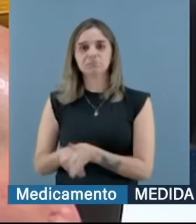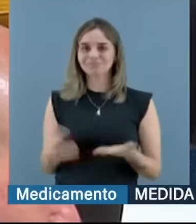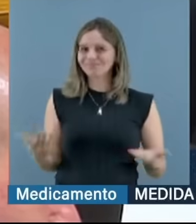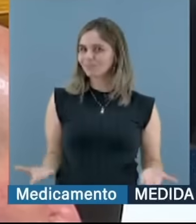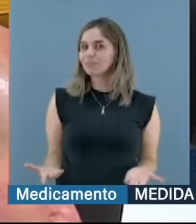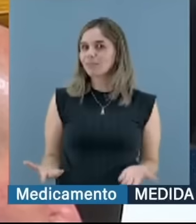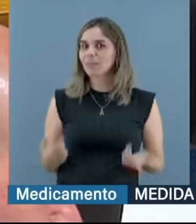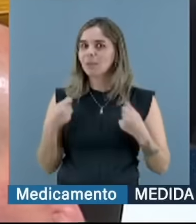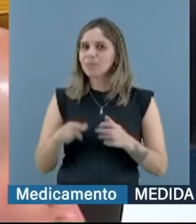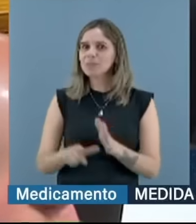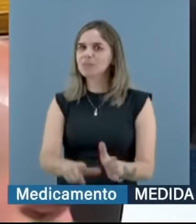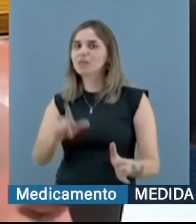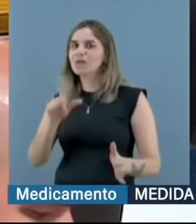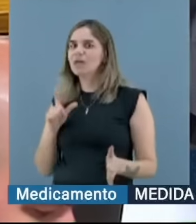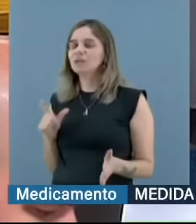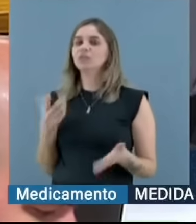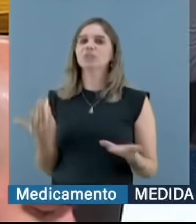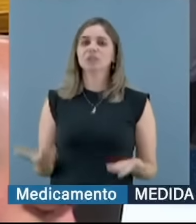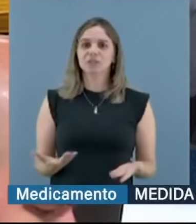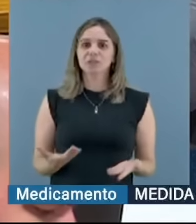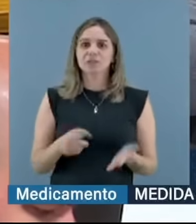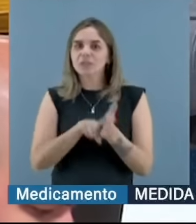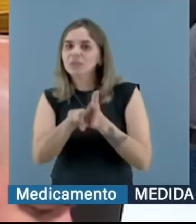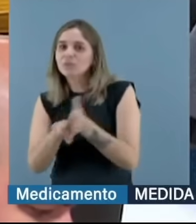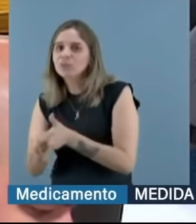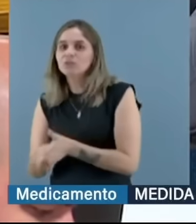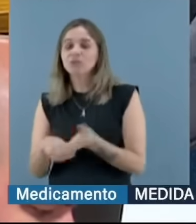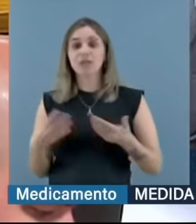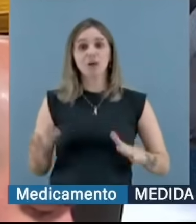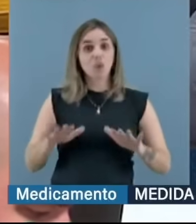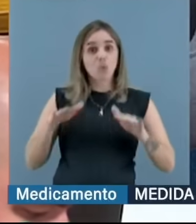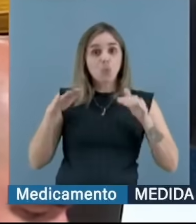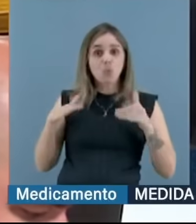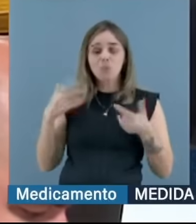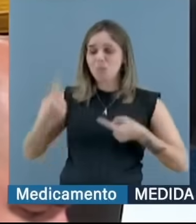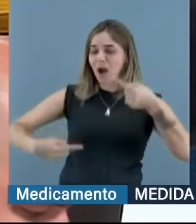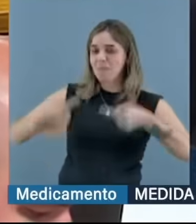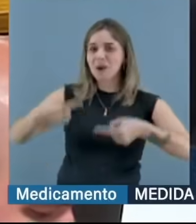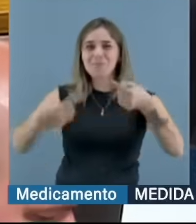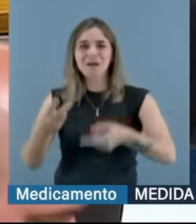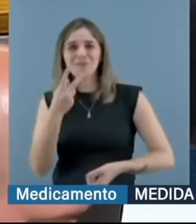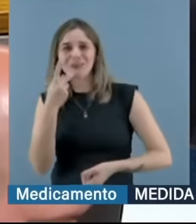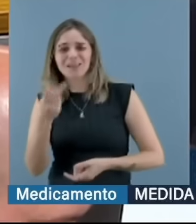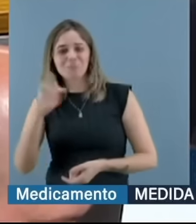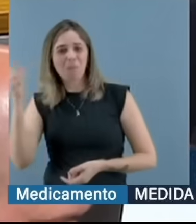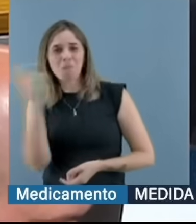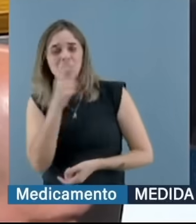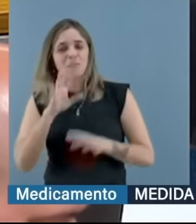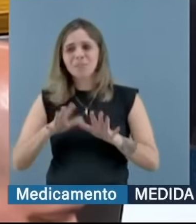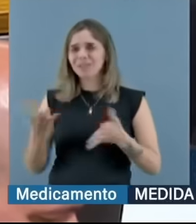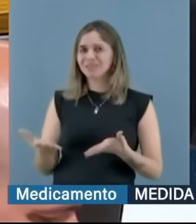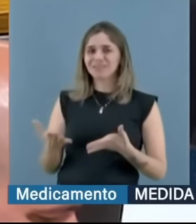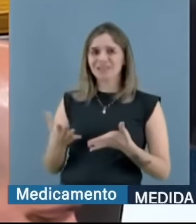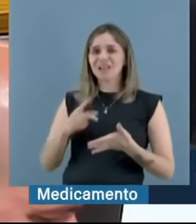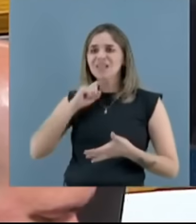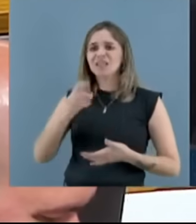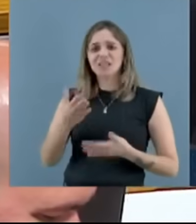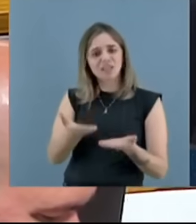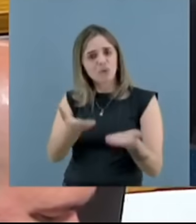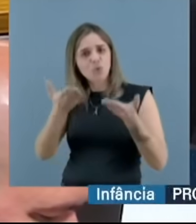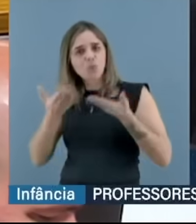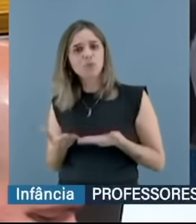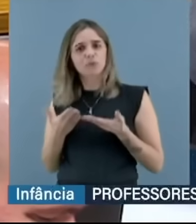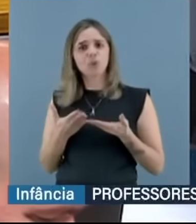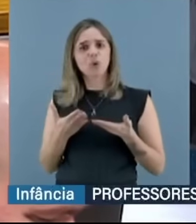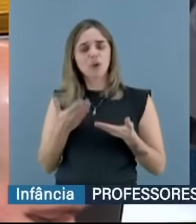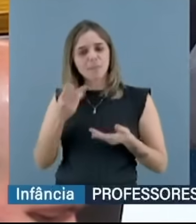que eu vi lá dentro daquela reunião alguém falar: ela é mentirosa, ela é isso aqui, mas ela não foi nem ouvida. E aí eu pedi justiça. Quando eu disse ser